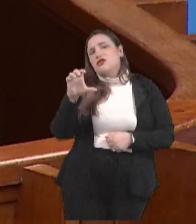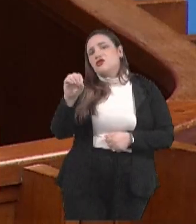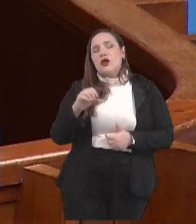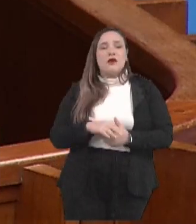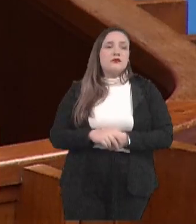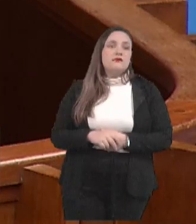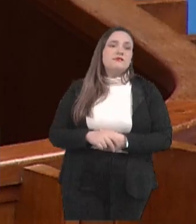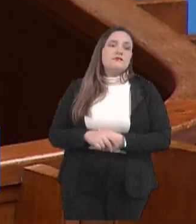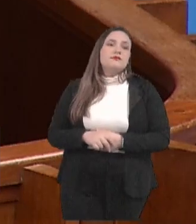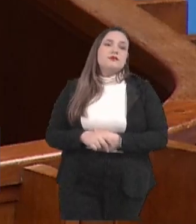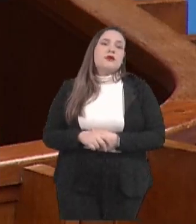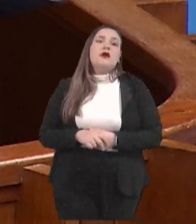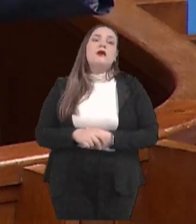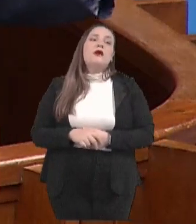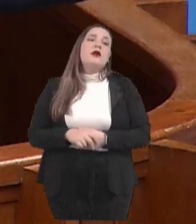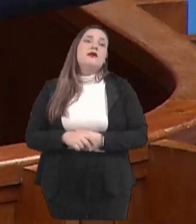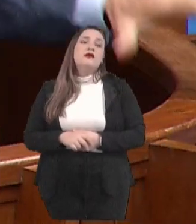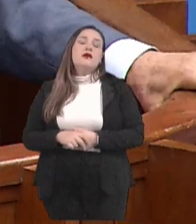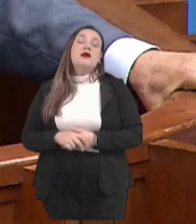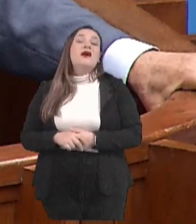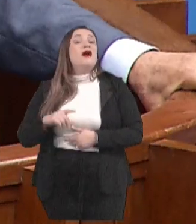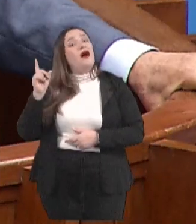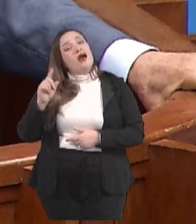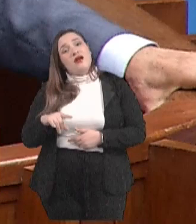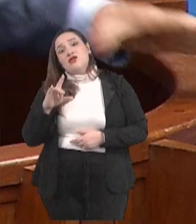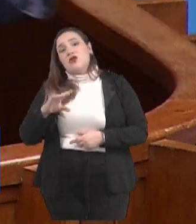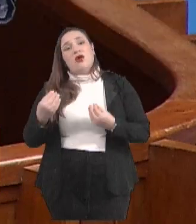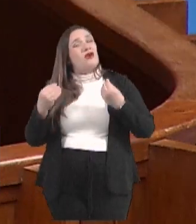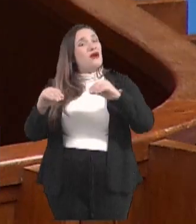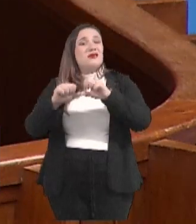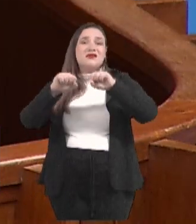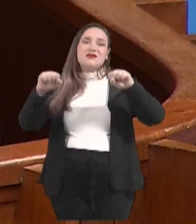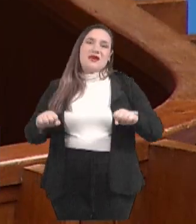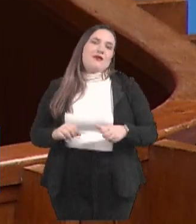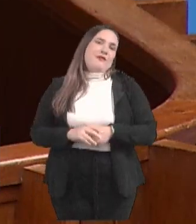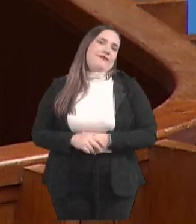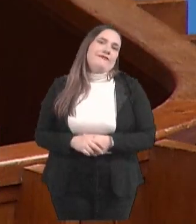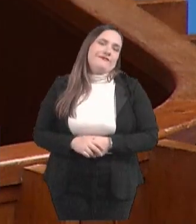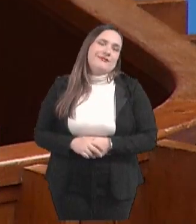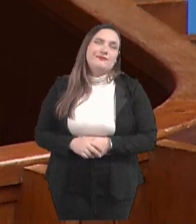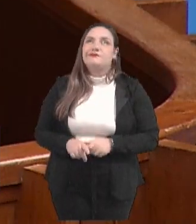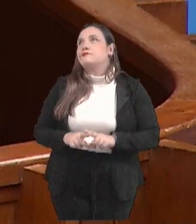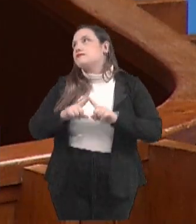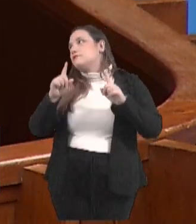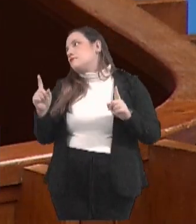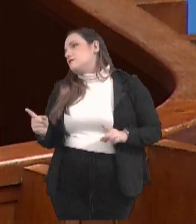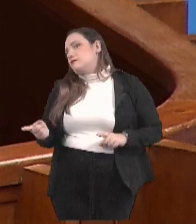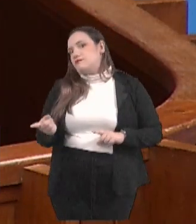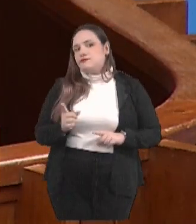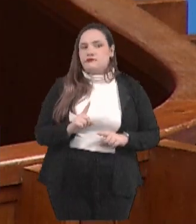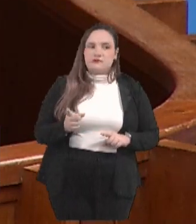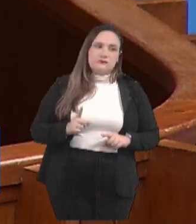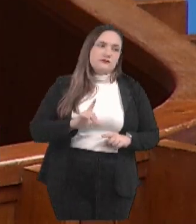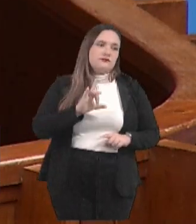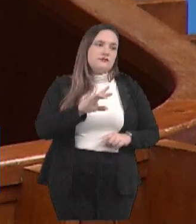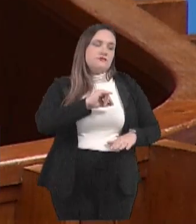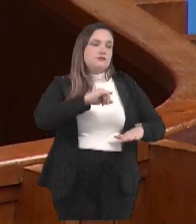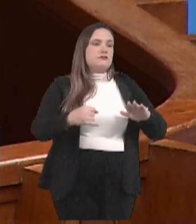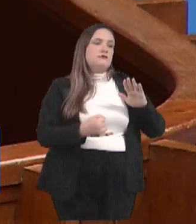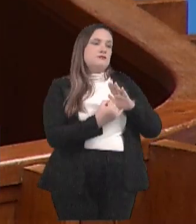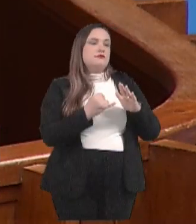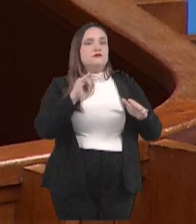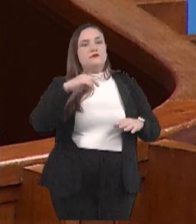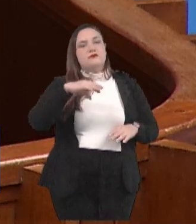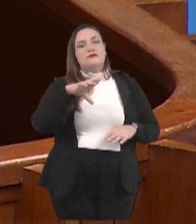vez de ser escrito, colocar no sistema. Não, só o INCRA